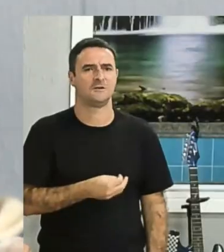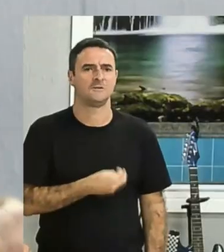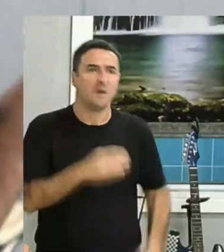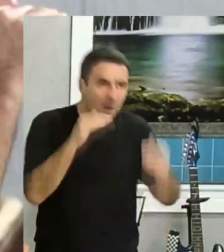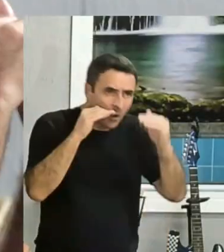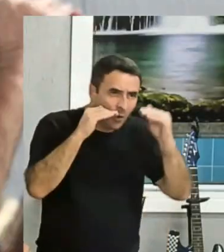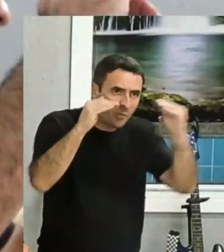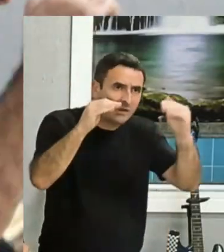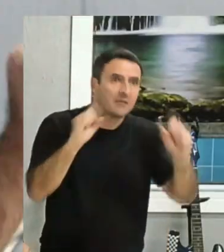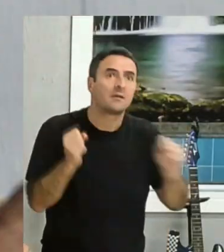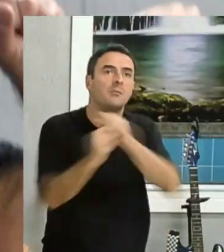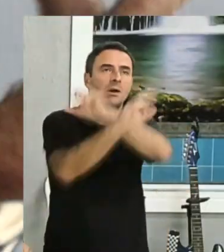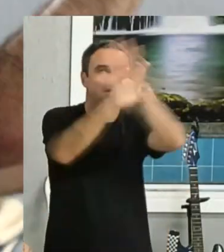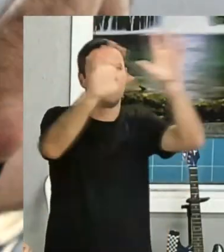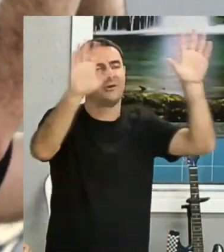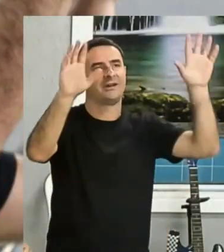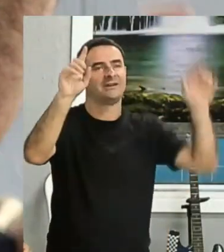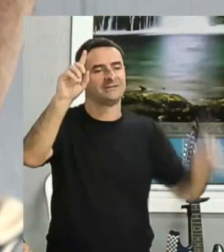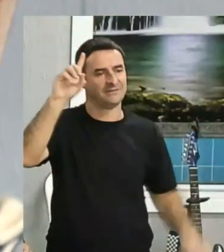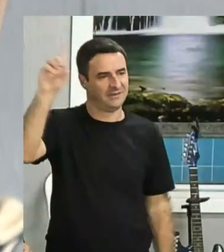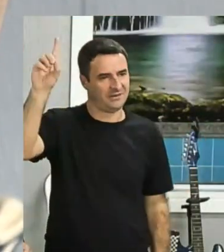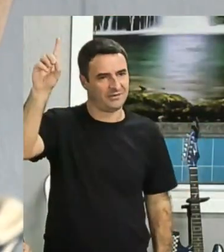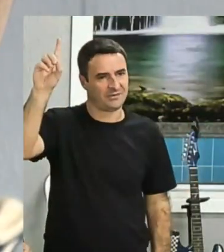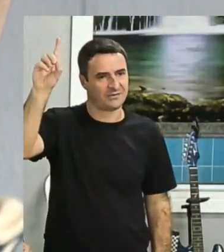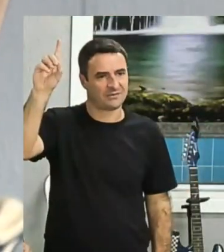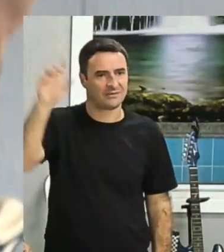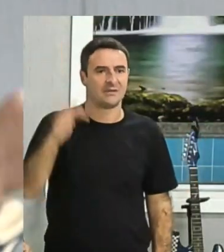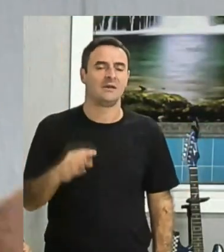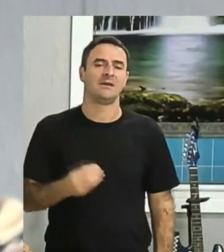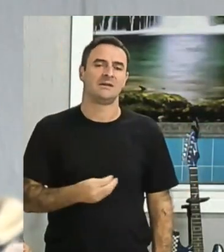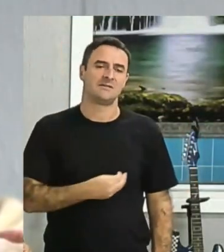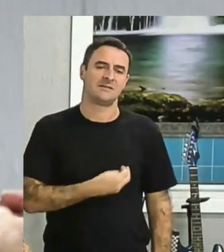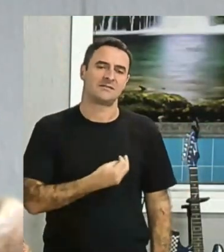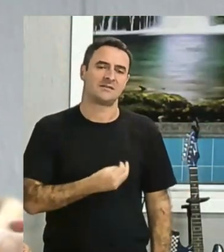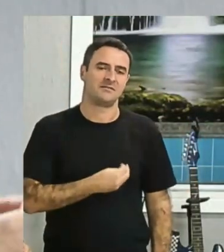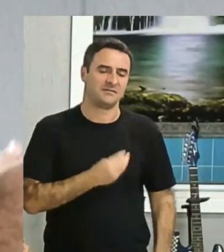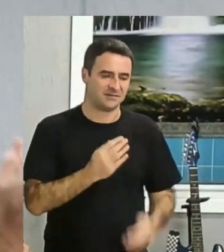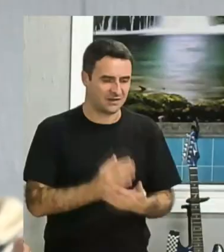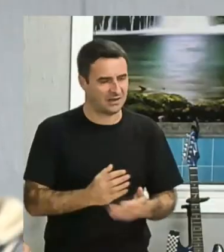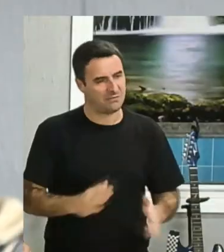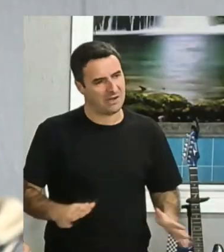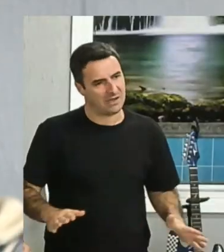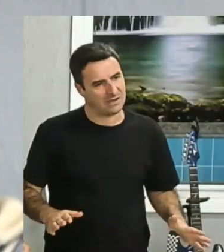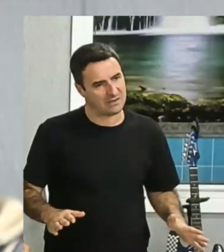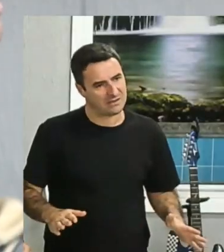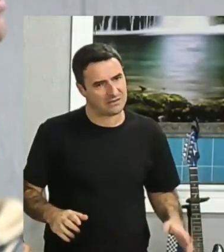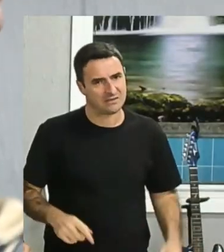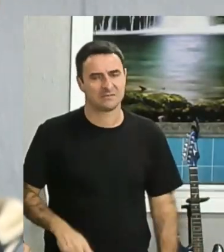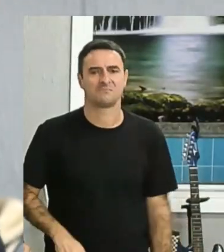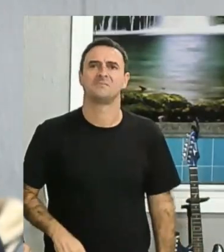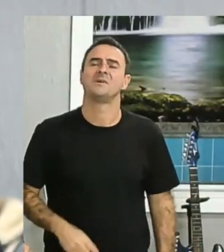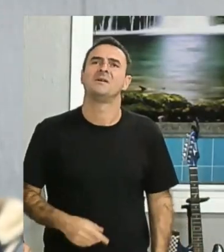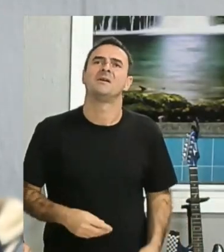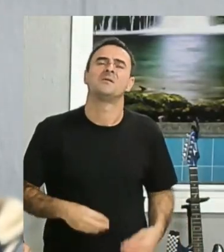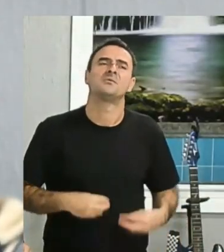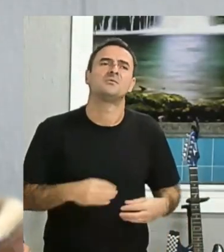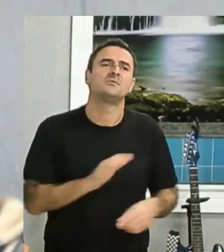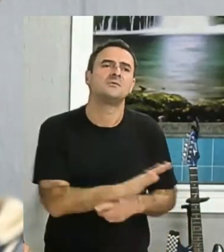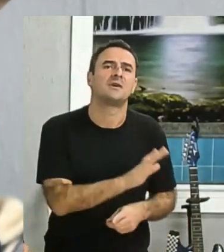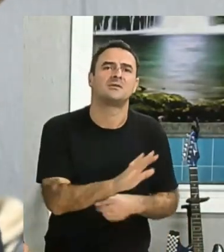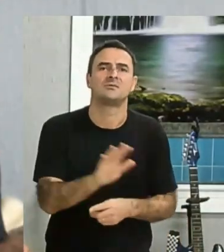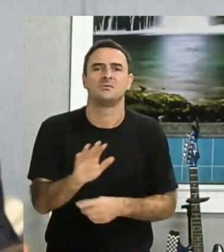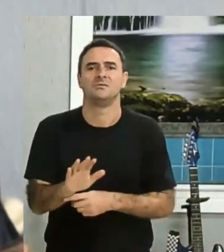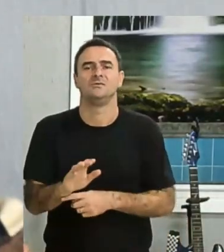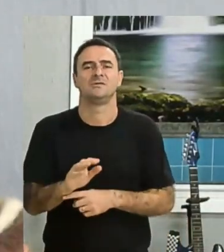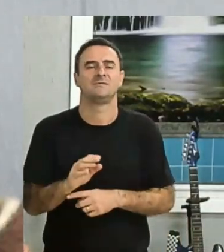glória até o fim das nossas vidas. E quando partirmos aqui, tenha-nos, ó Pai, contigo